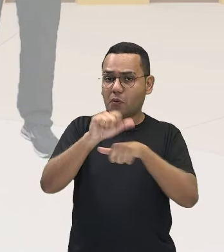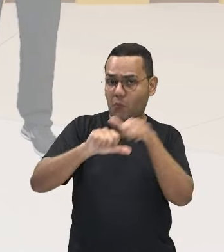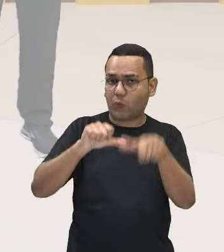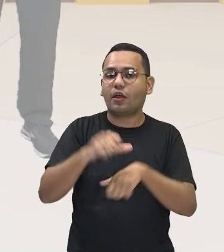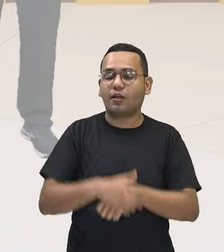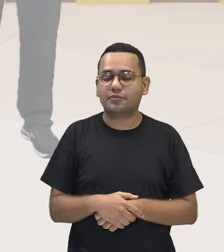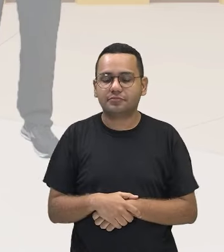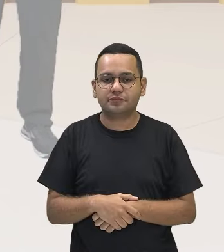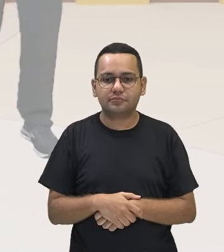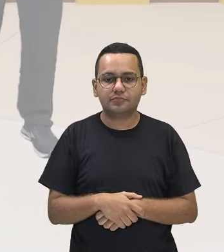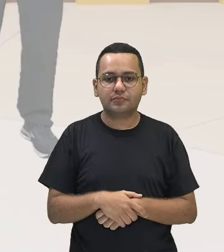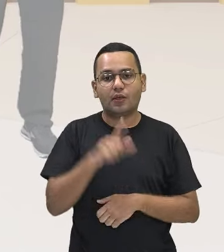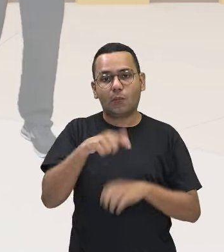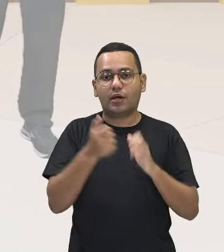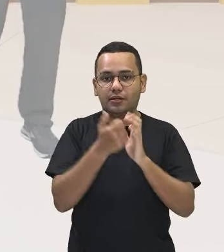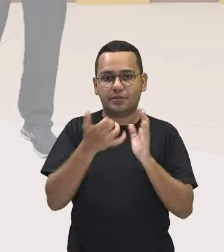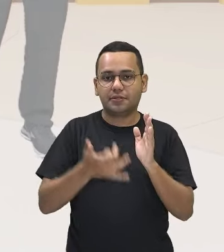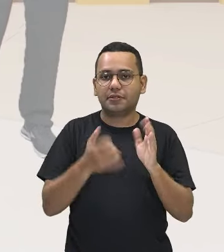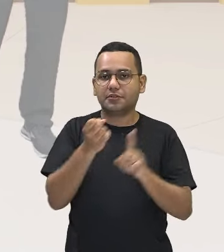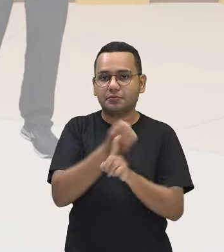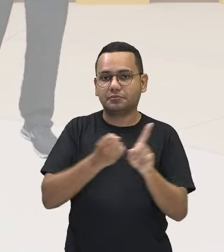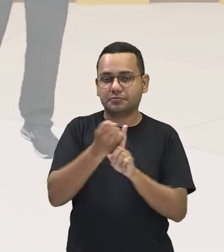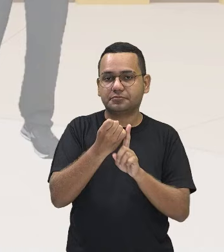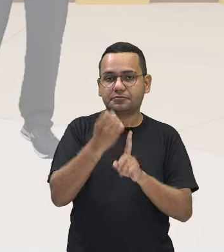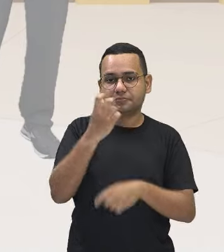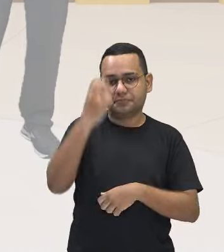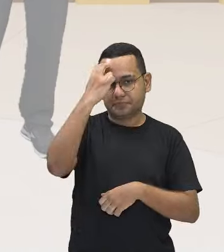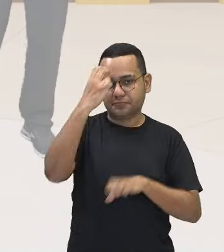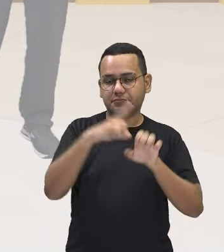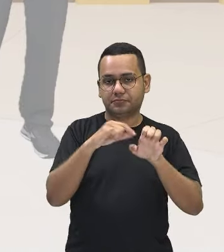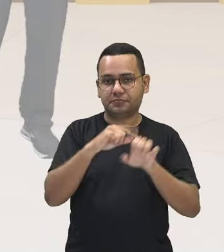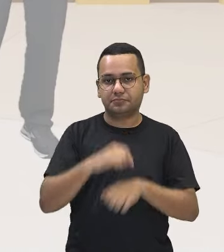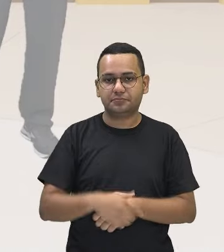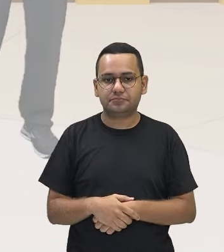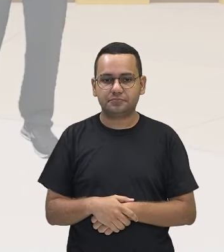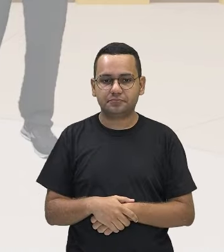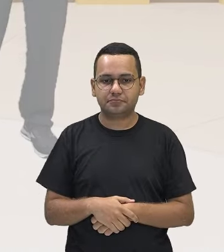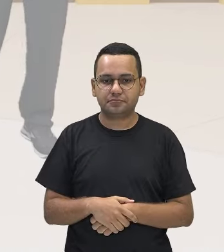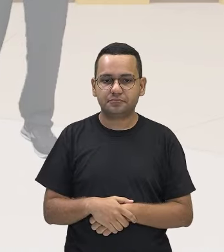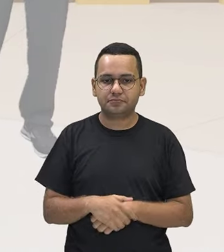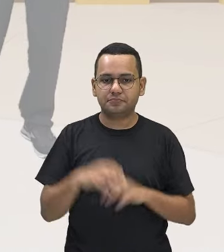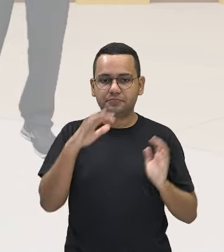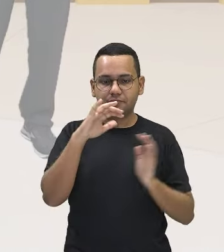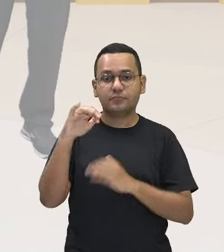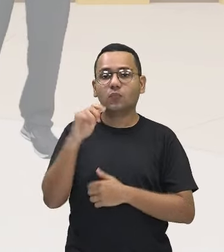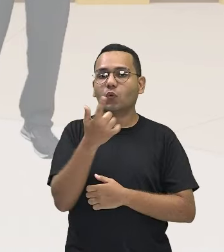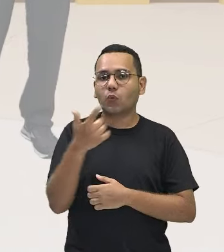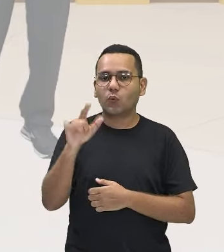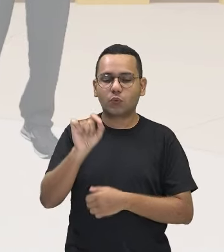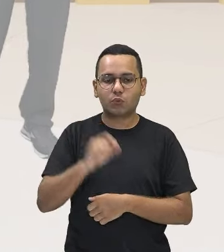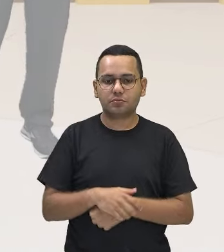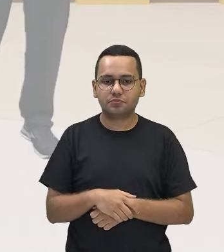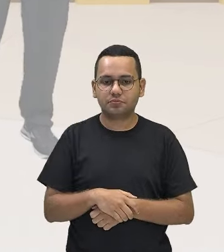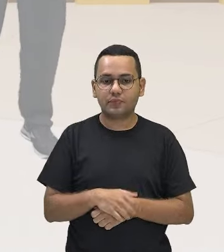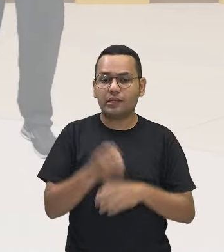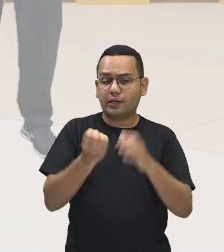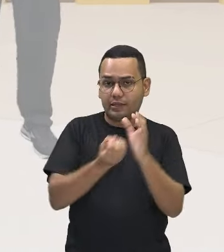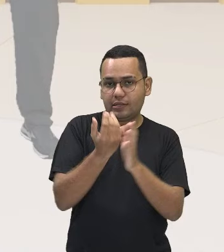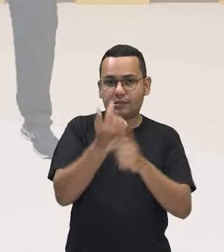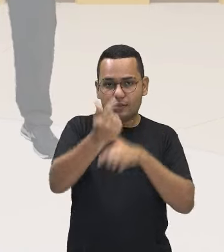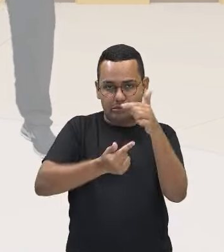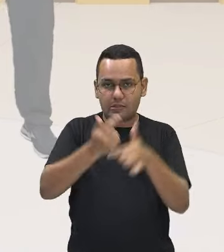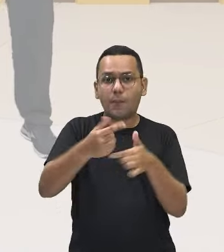características do empreendedorismo sociocultural. Outra, nós vamos conversar também, gera emprego e renda local, contribuindo